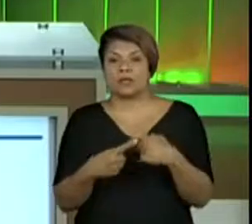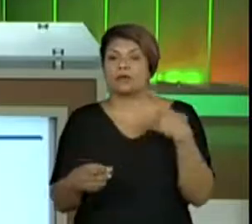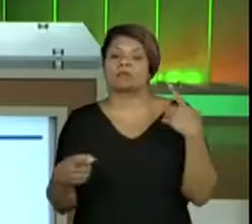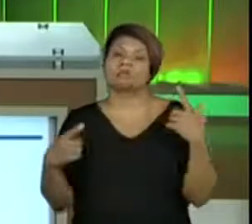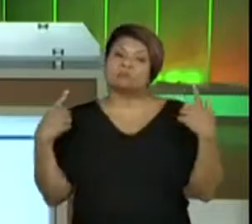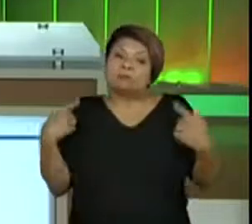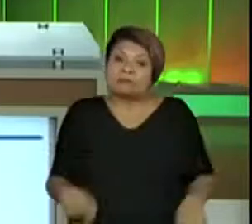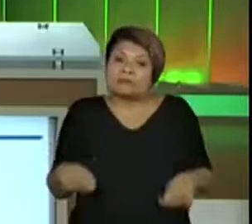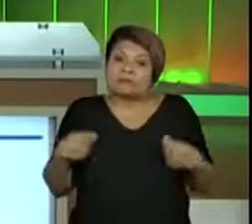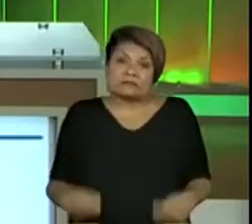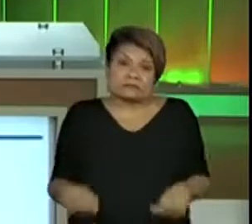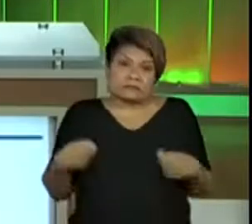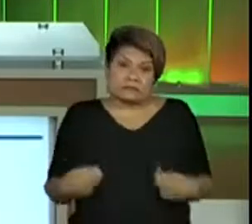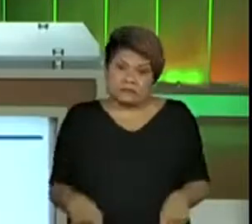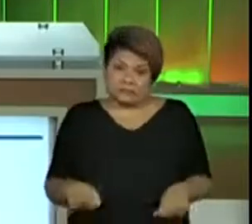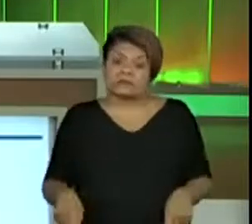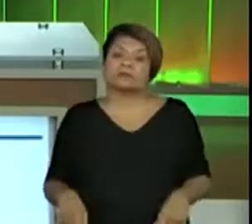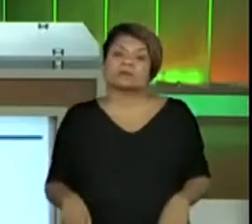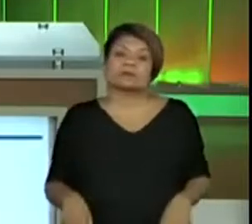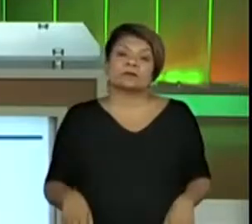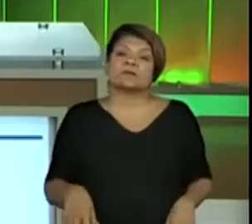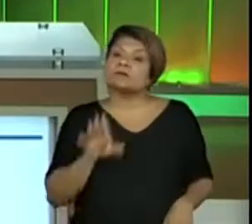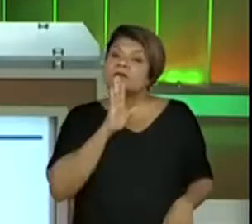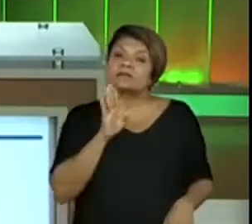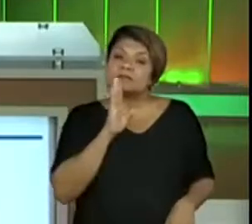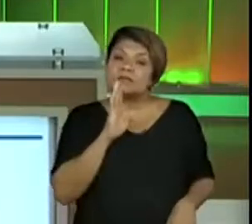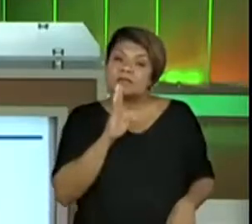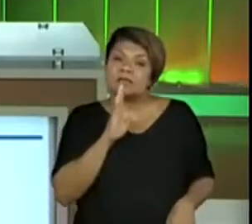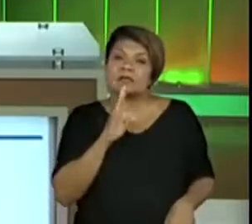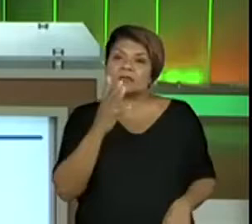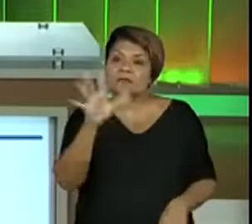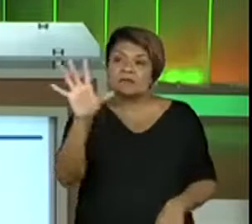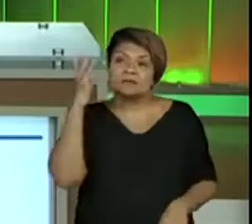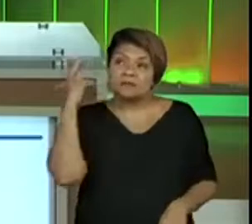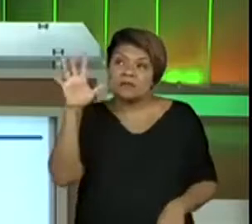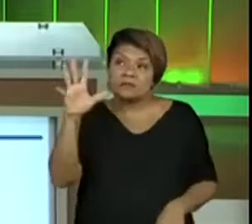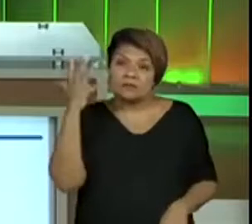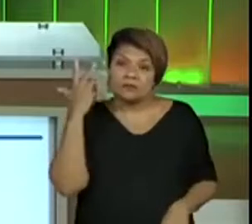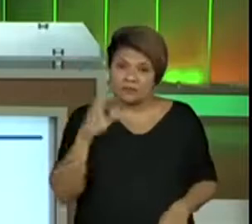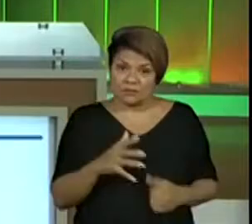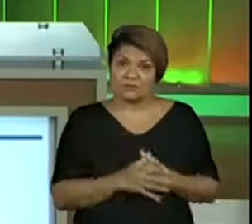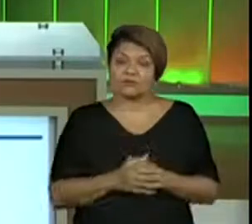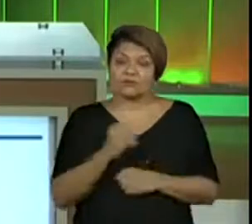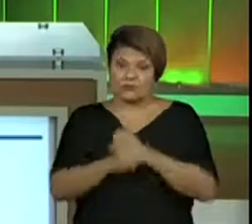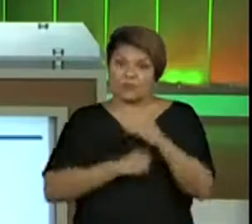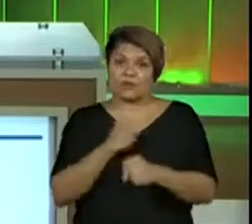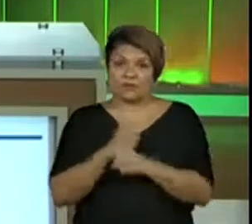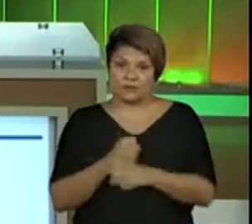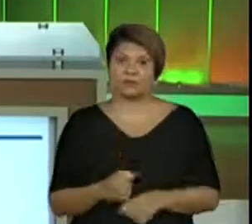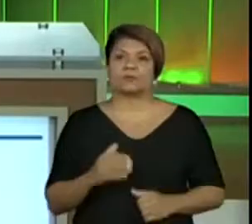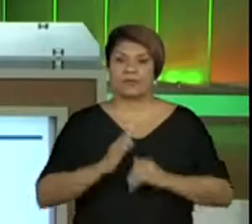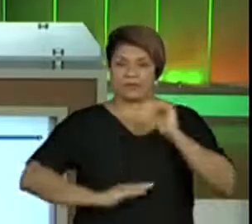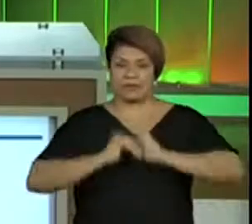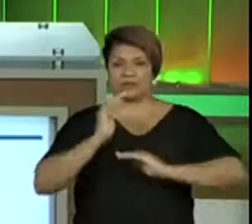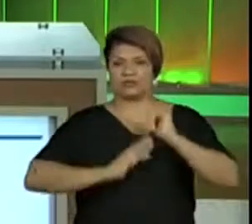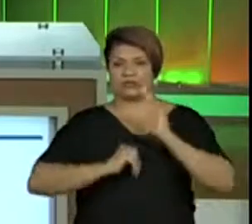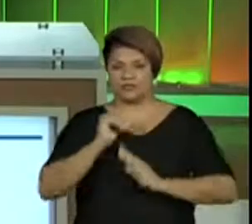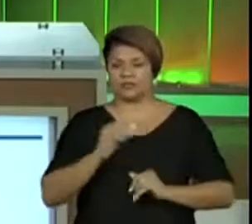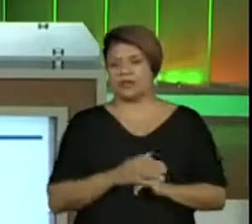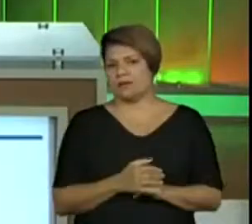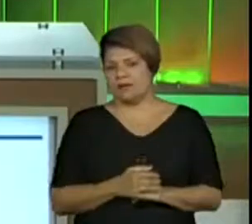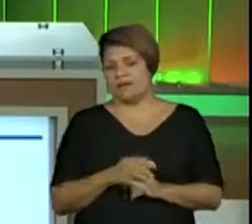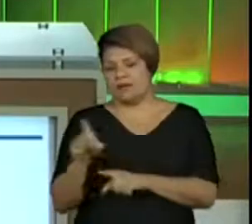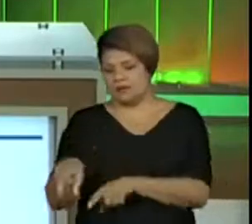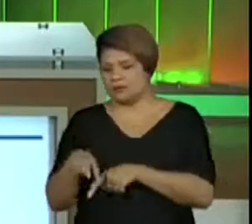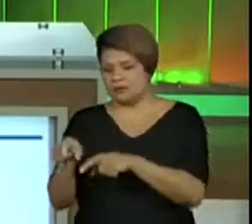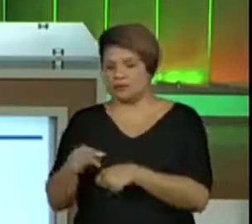necessário saber as estações do ano para a prática da agricultura, não é? Era necessário saber quando